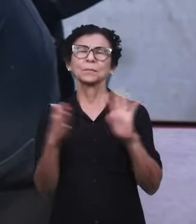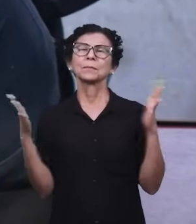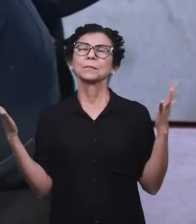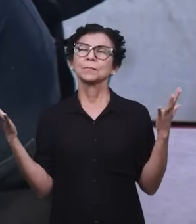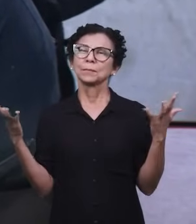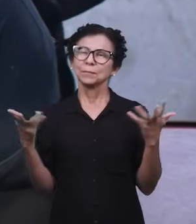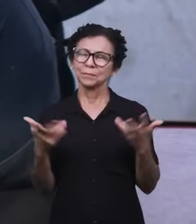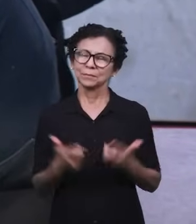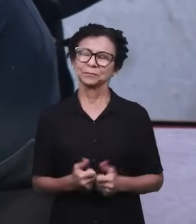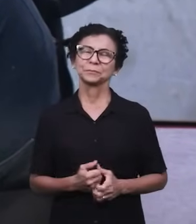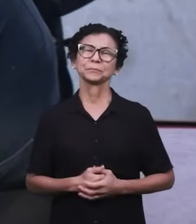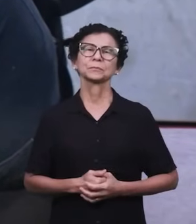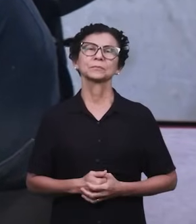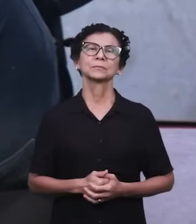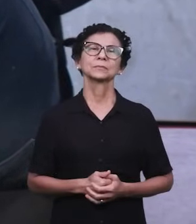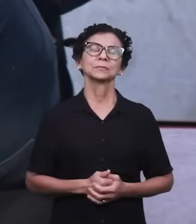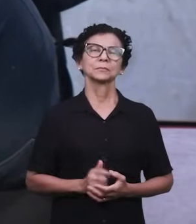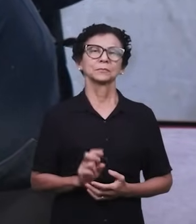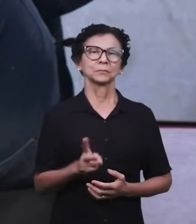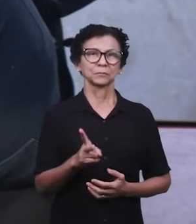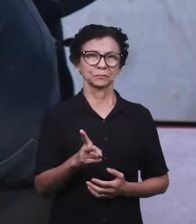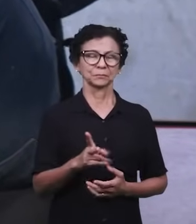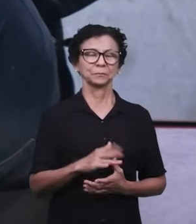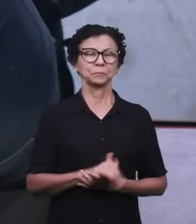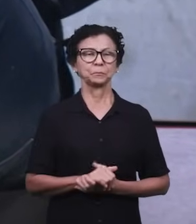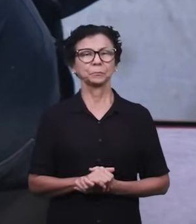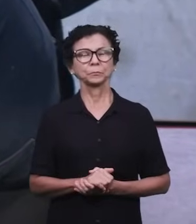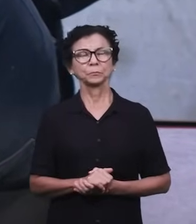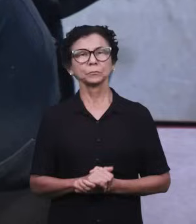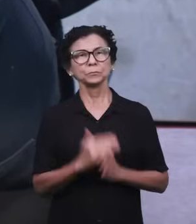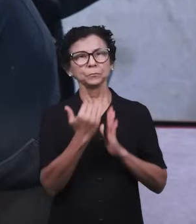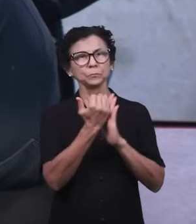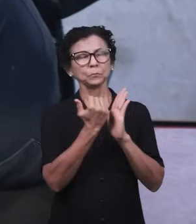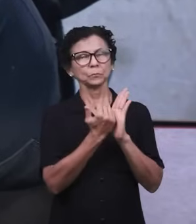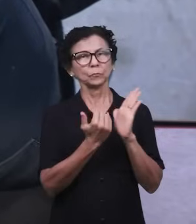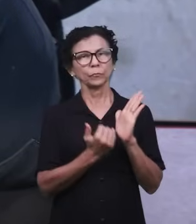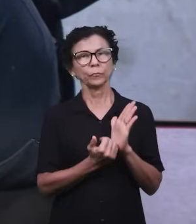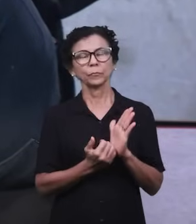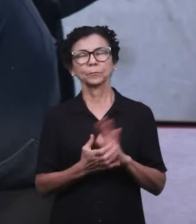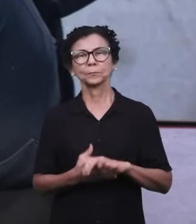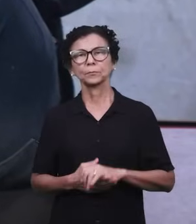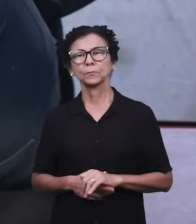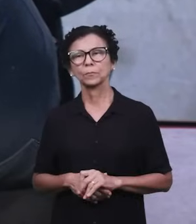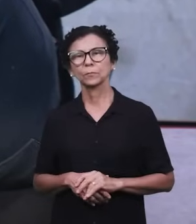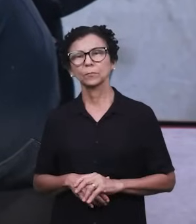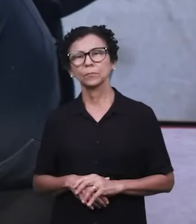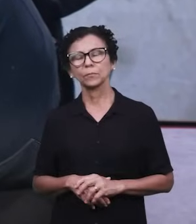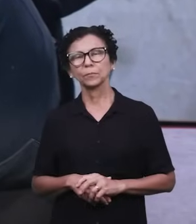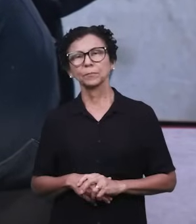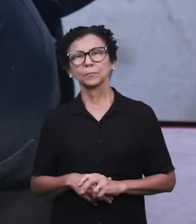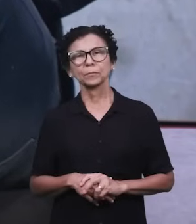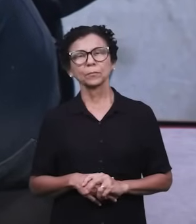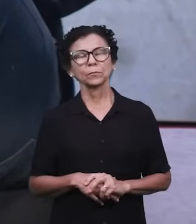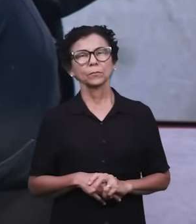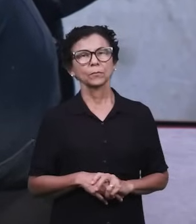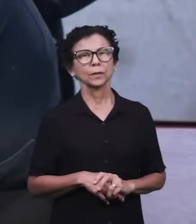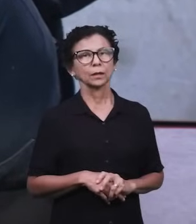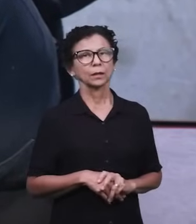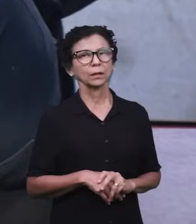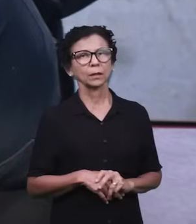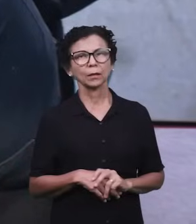né? É maravilhoso. Vamos então dar sequência aqui ao programa. Nós vamos conversar agora aqui com